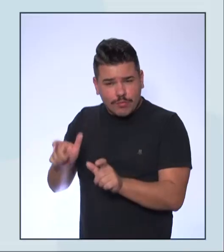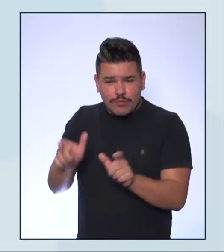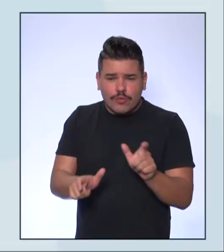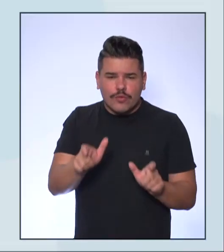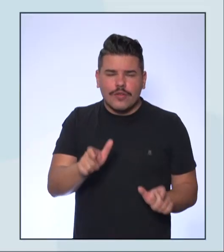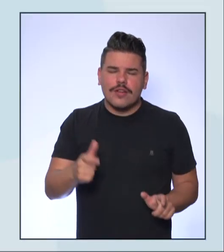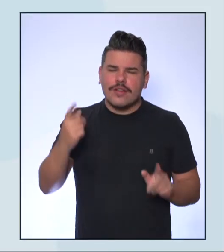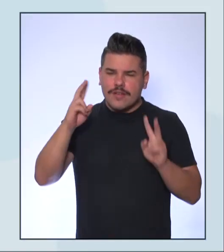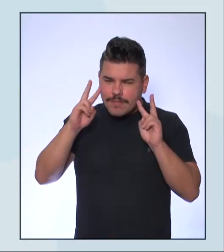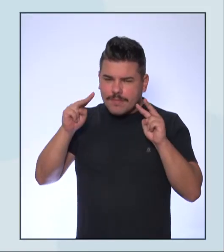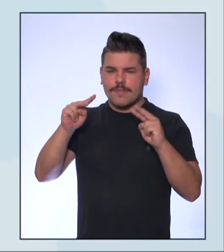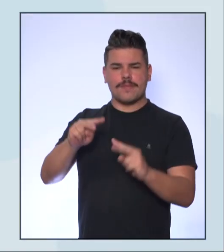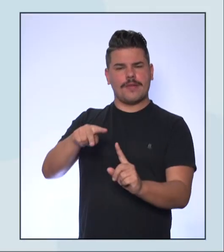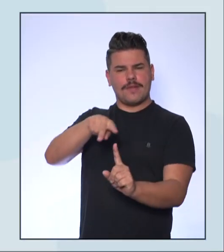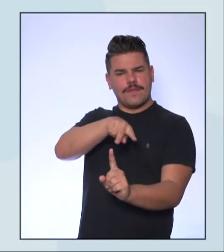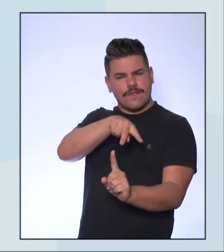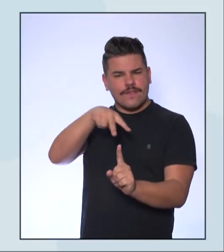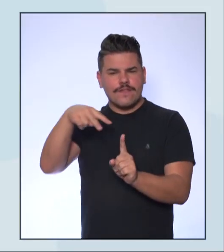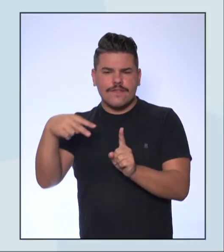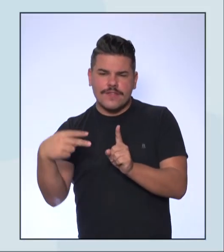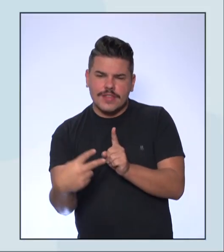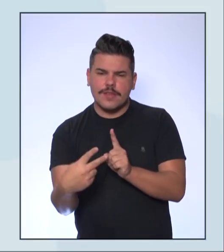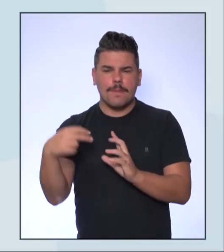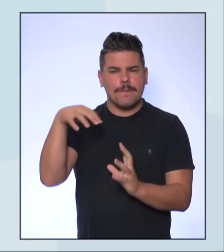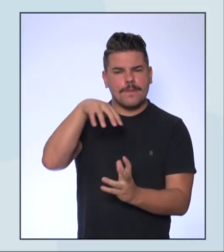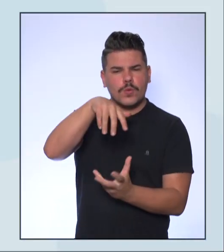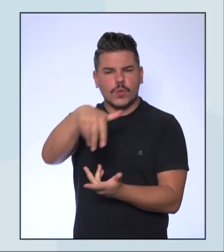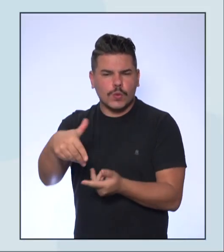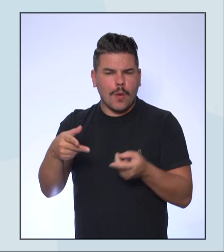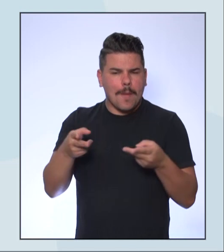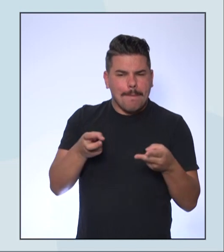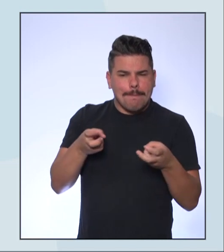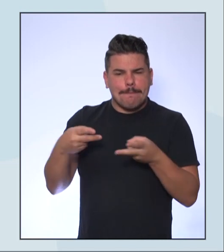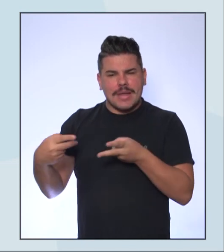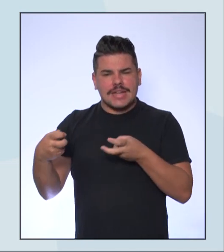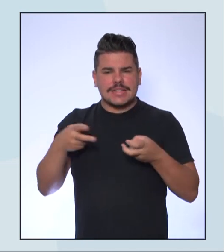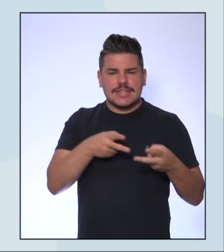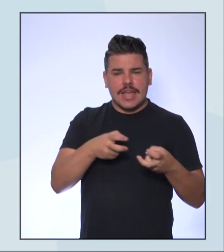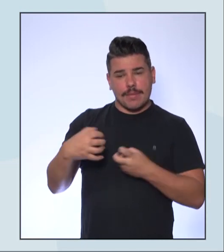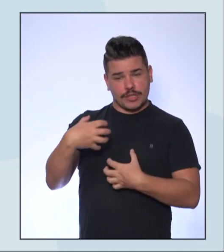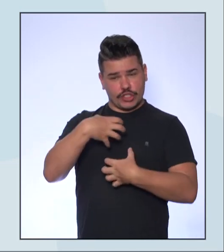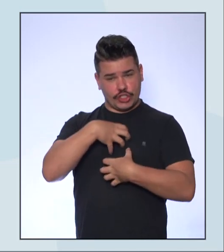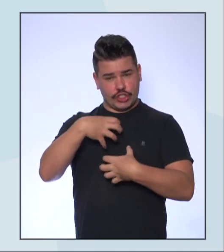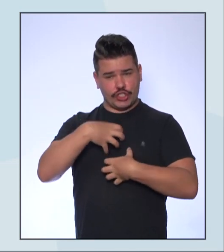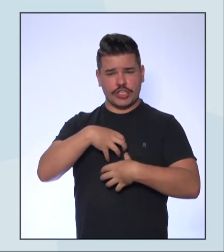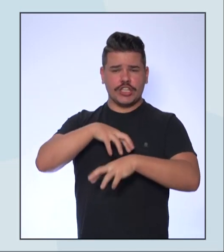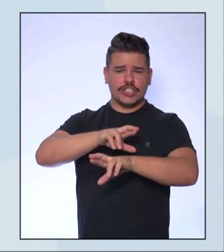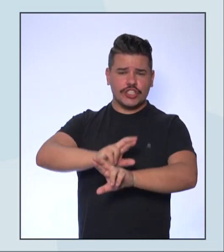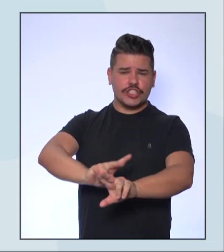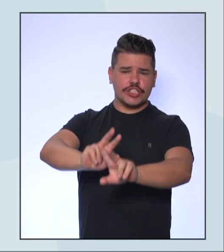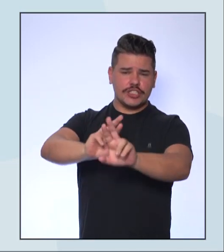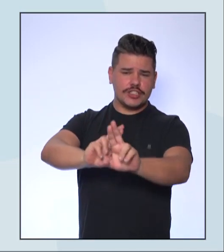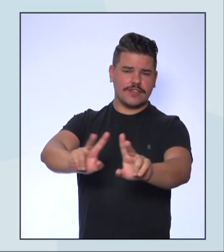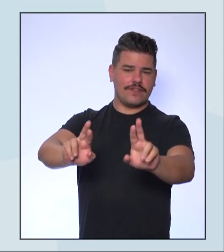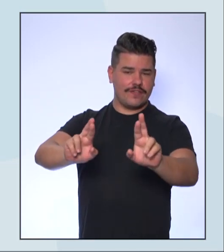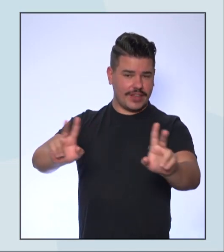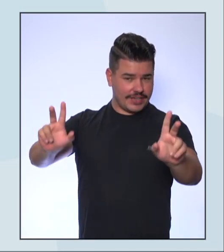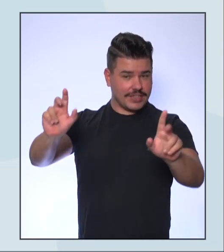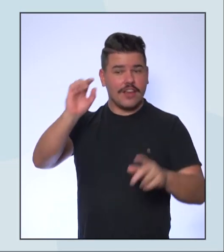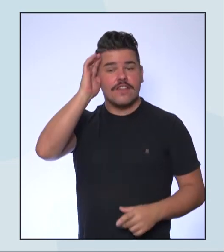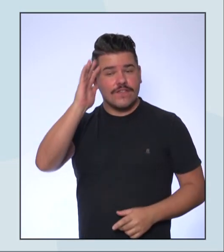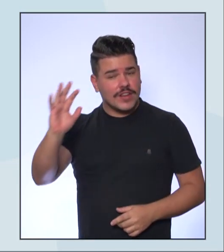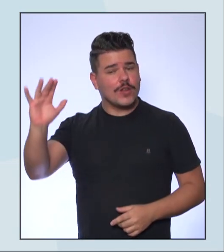de mundo, né? O que é visão de mundo, né? Dentro da filosofia também, né, nós temos